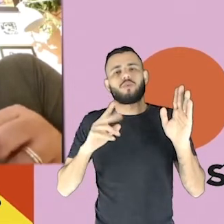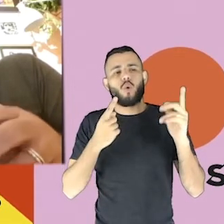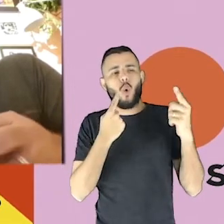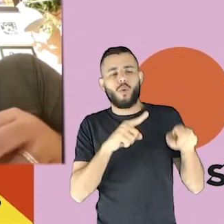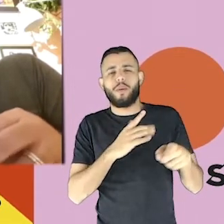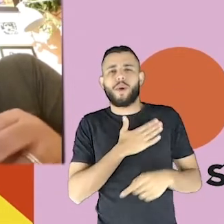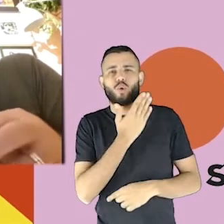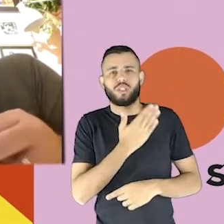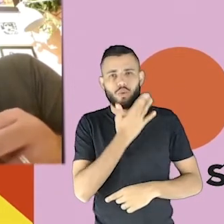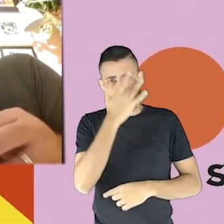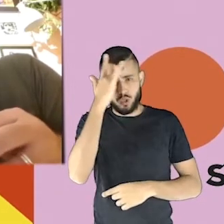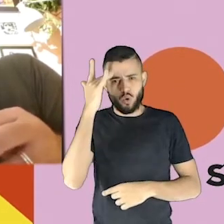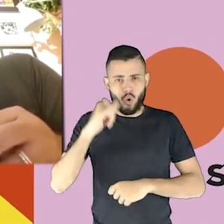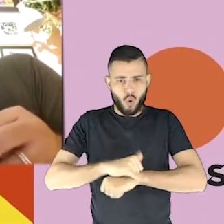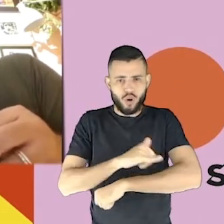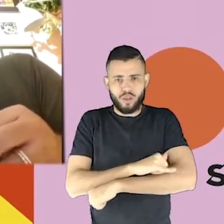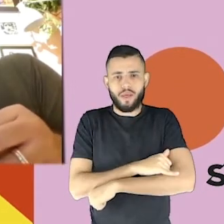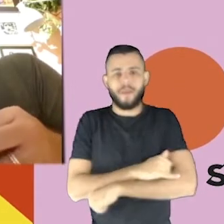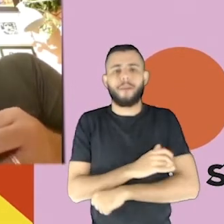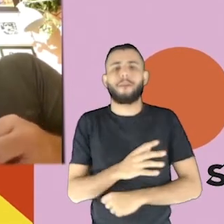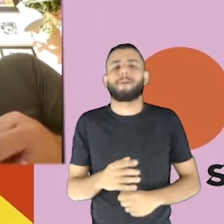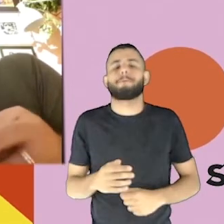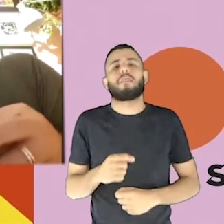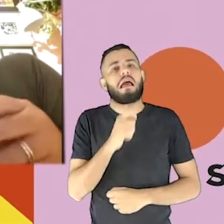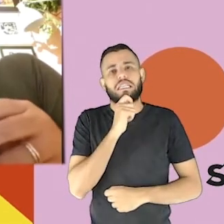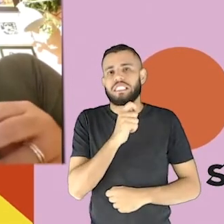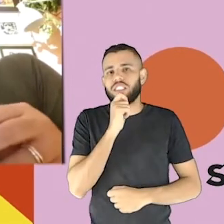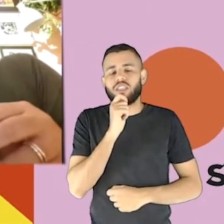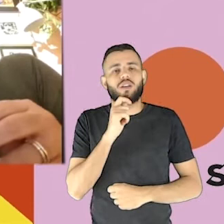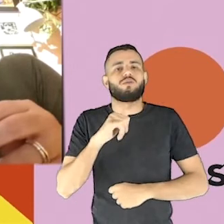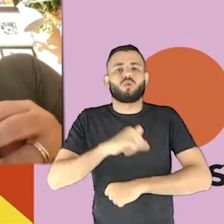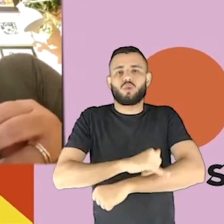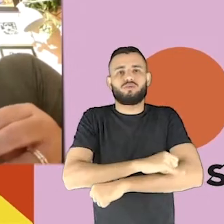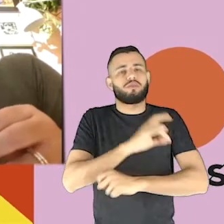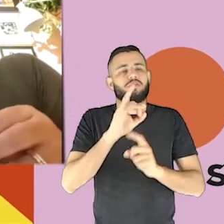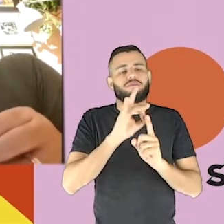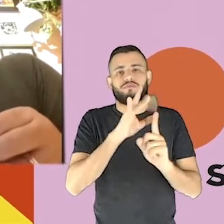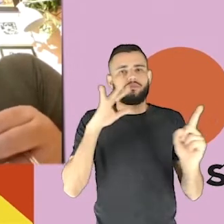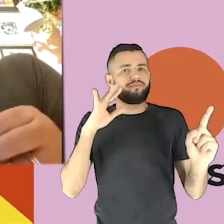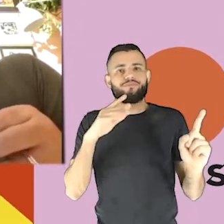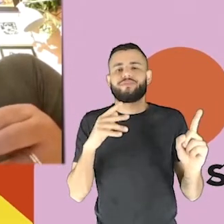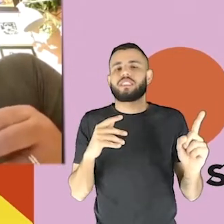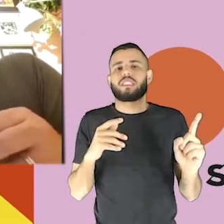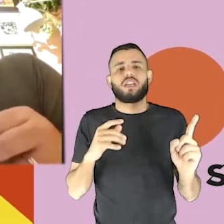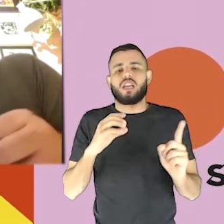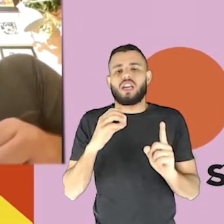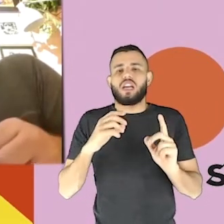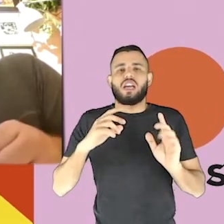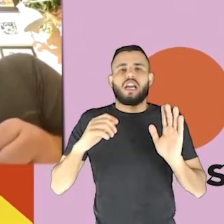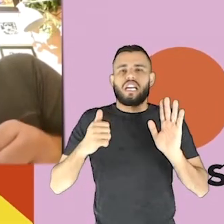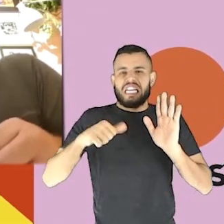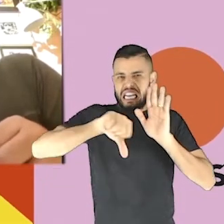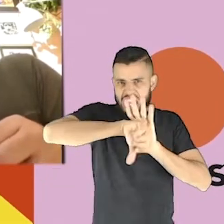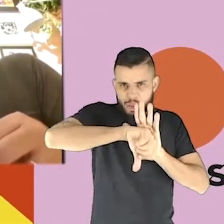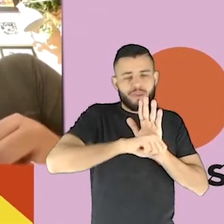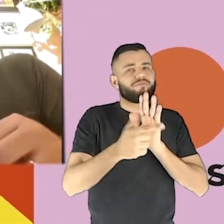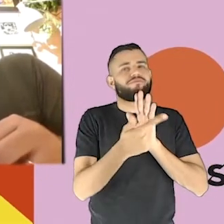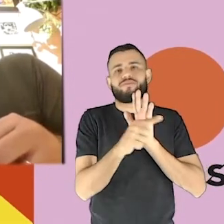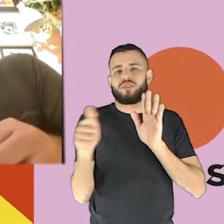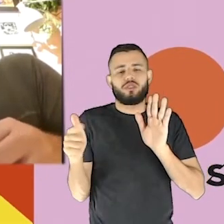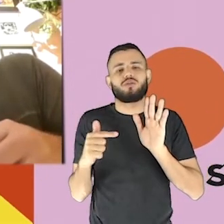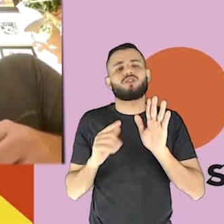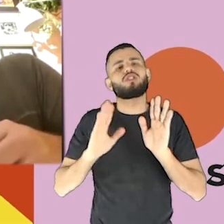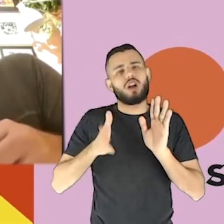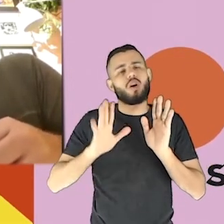gordas? Não. Não, a gordofobia não é criminalizada, infelizmente. Eu passei até recentemente por